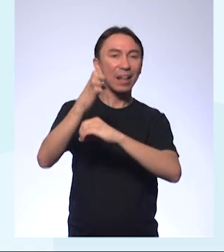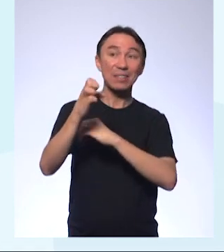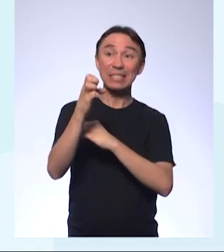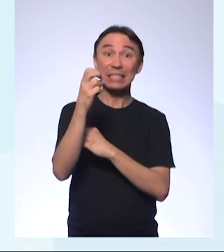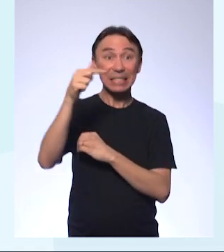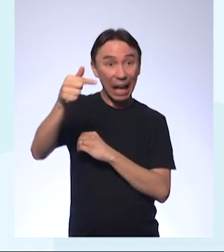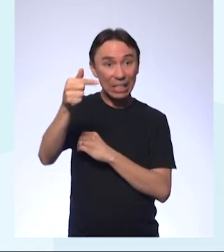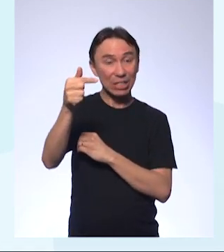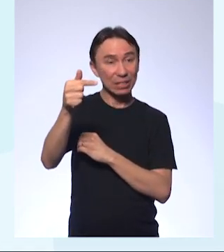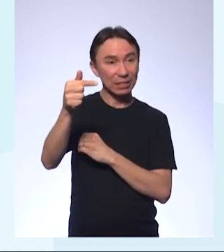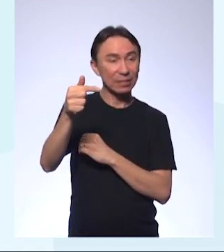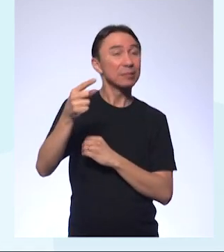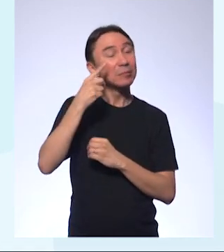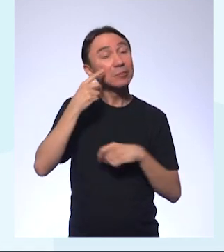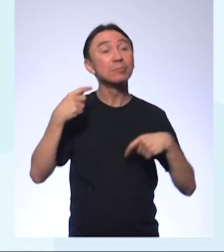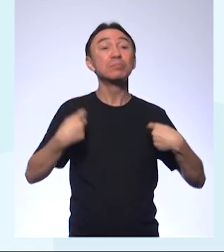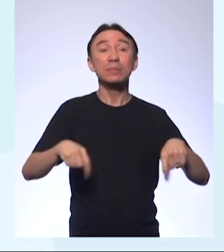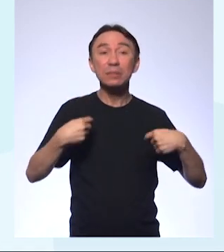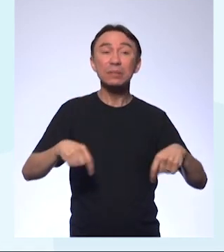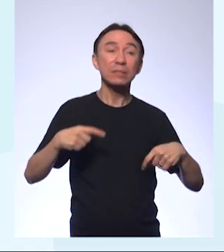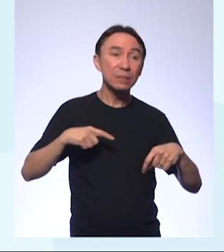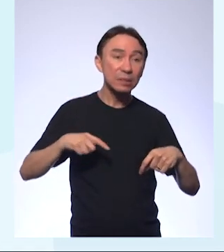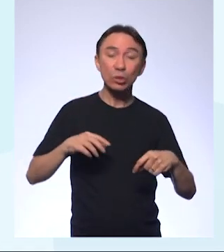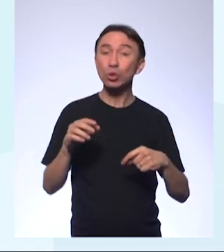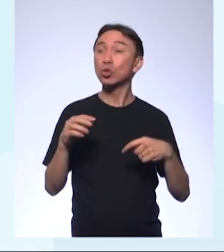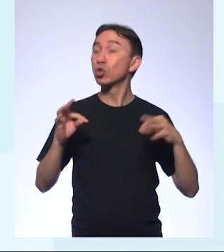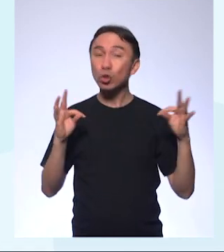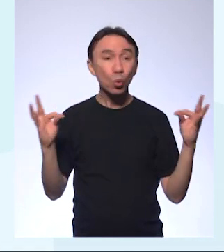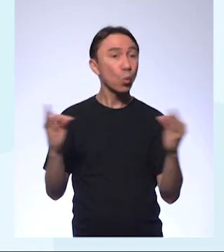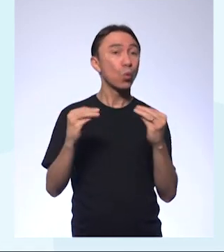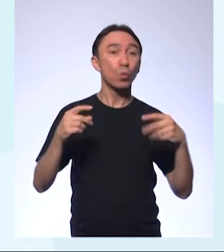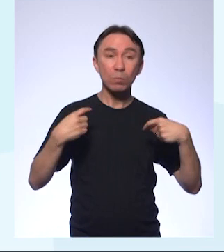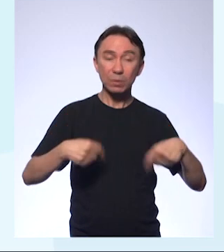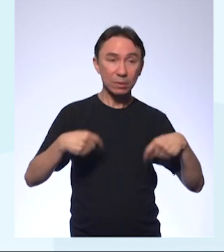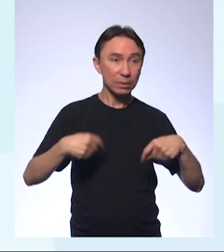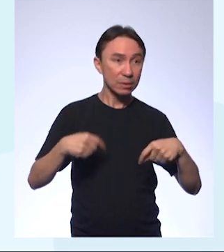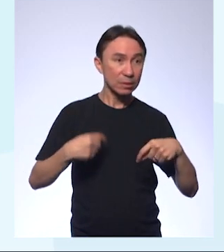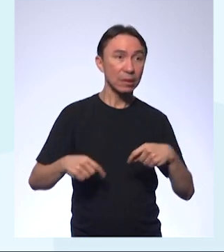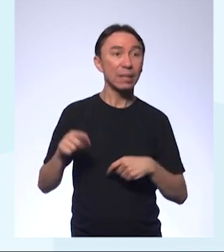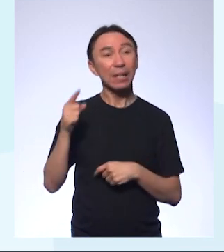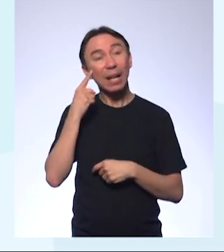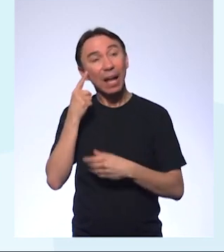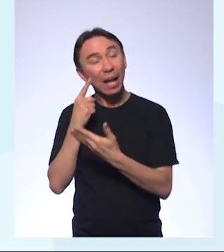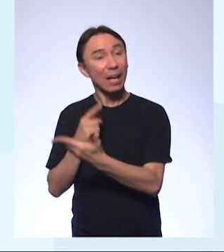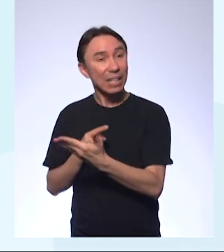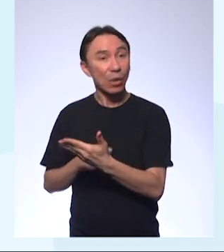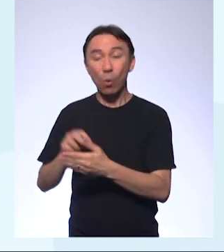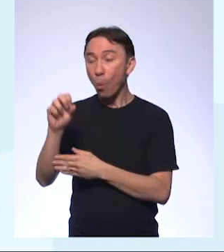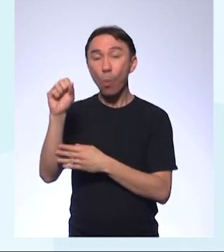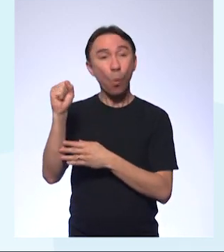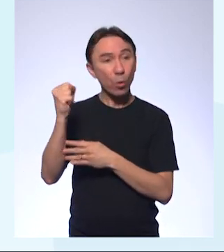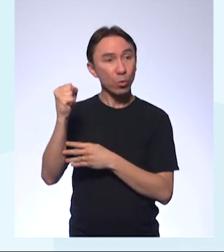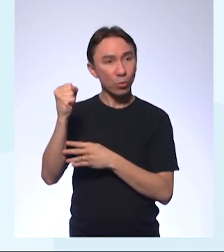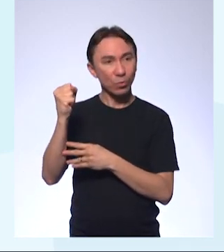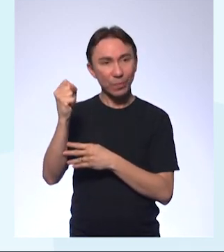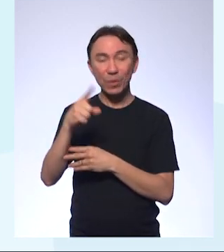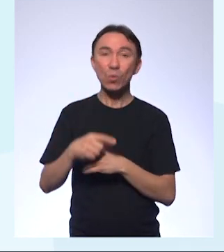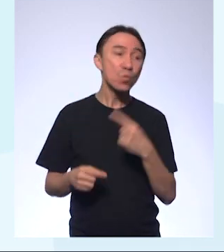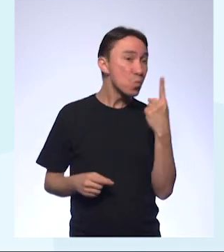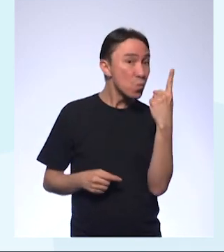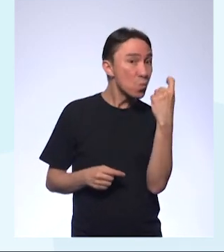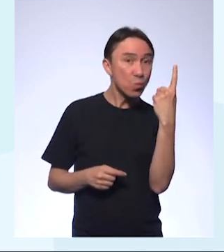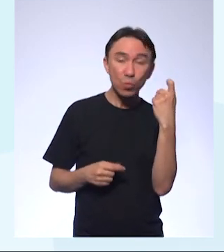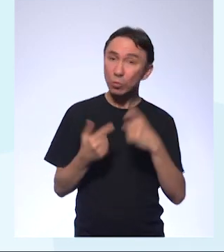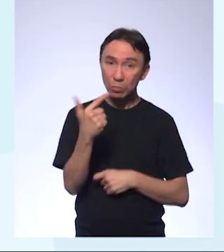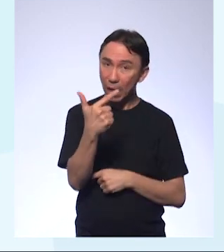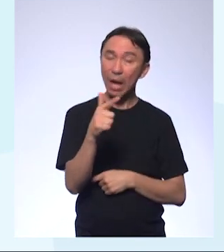que todo elemento precisa ter 8 elétrons na sua camada de valência, com exceção do hidrogênio, né, que no caso ele se estabiliza com